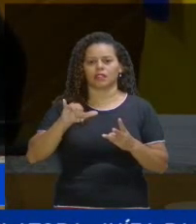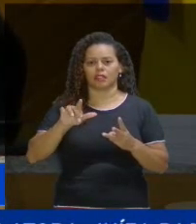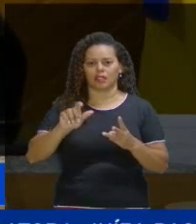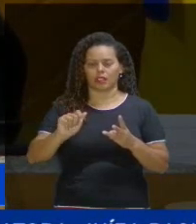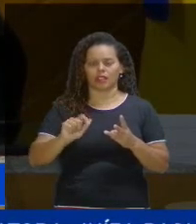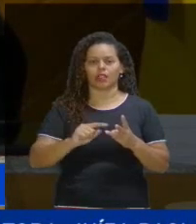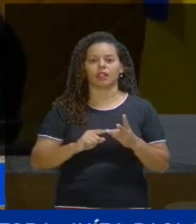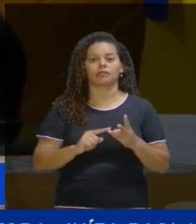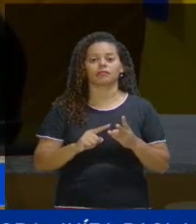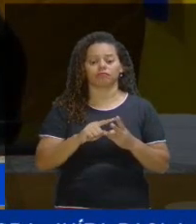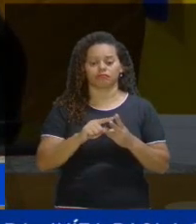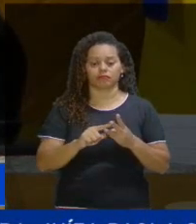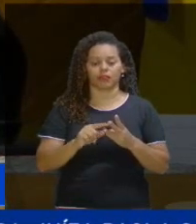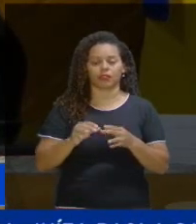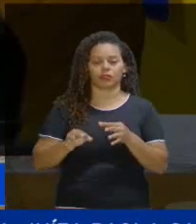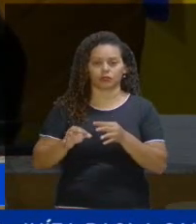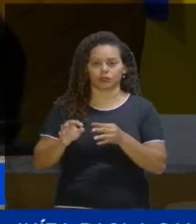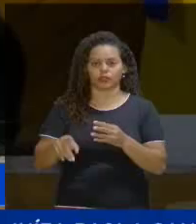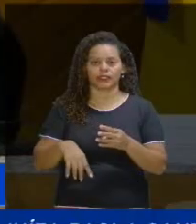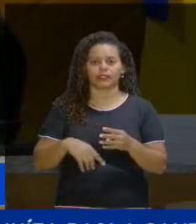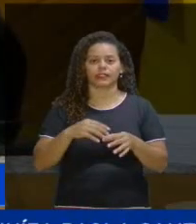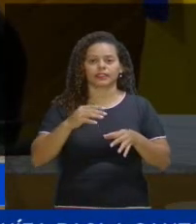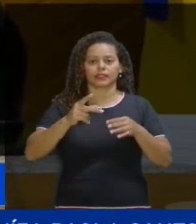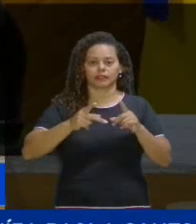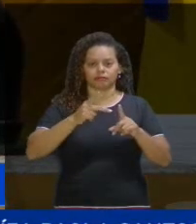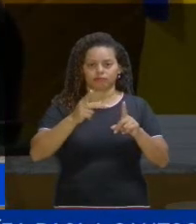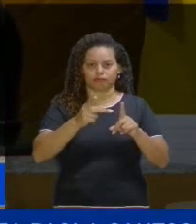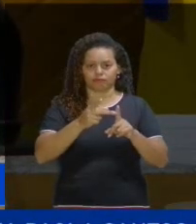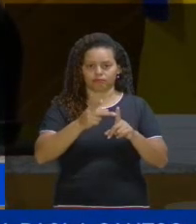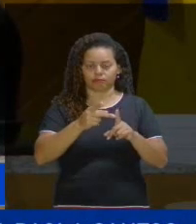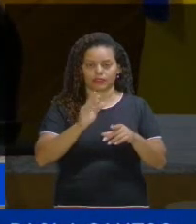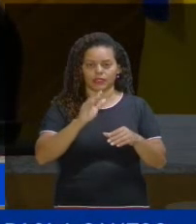Procuradora Eleitoral, doutora Sara Cavalcante.